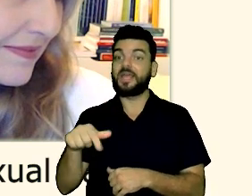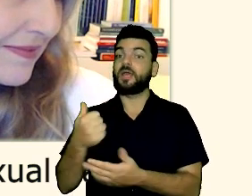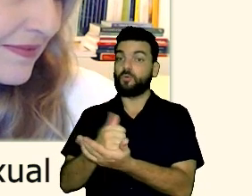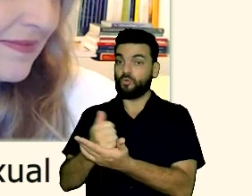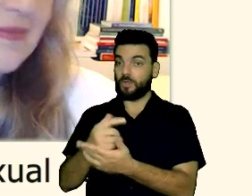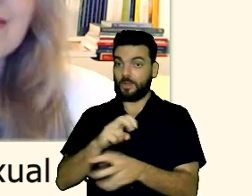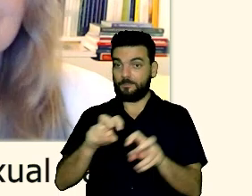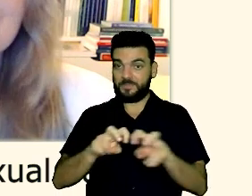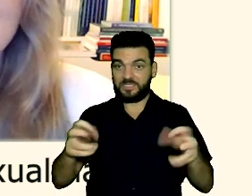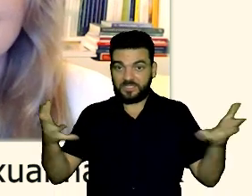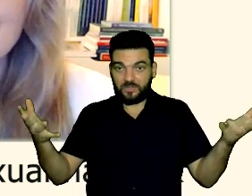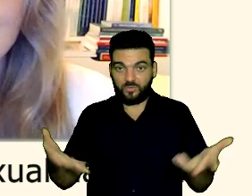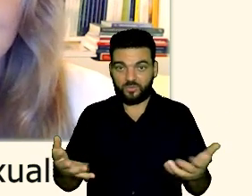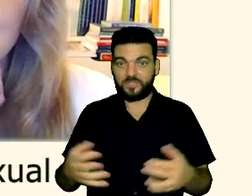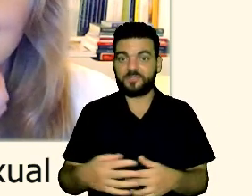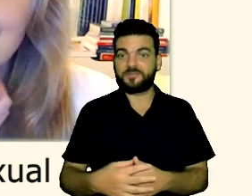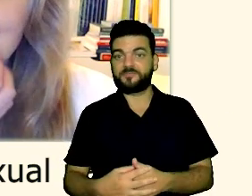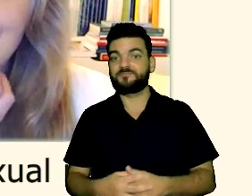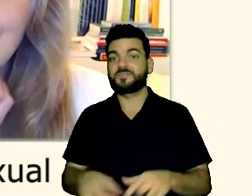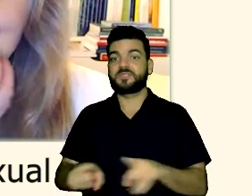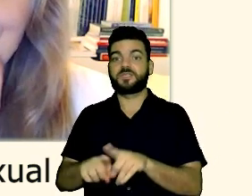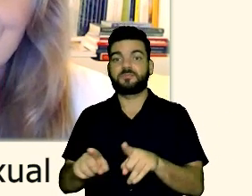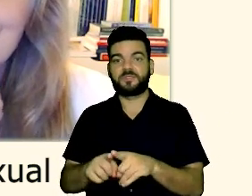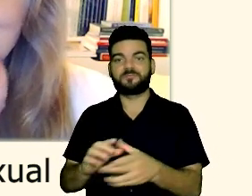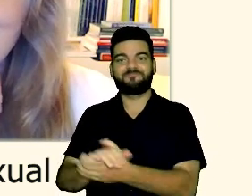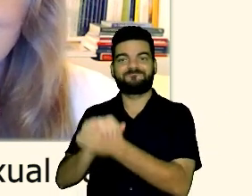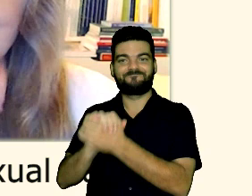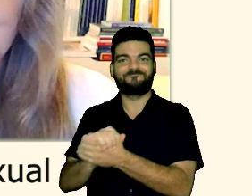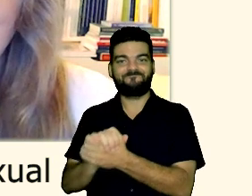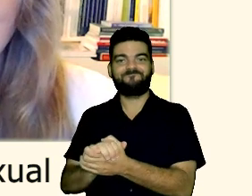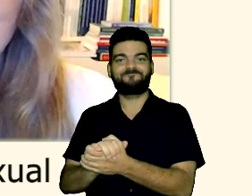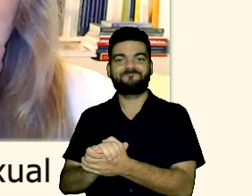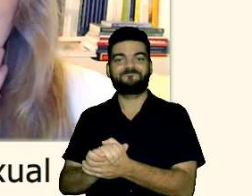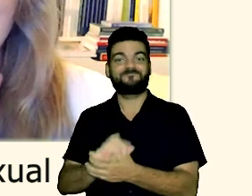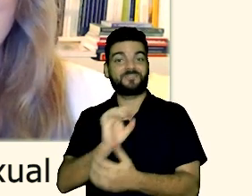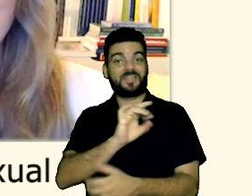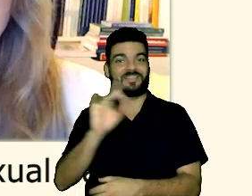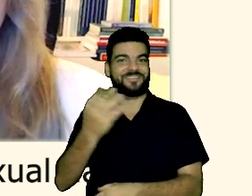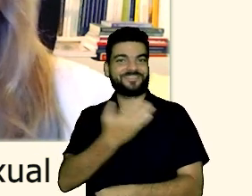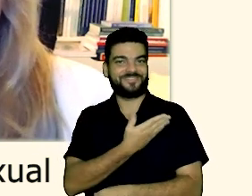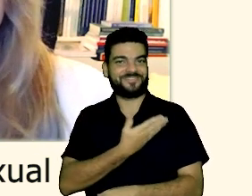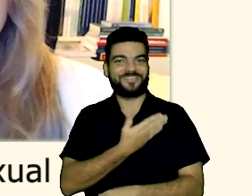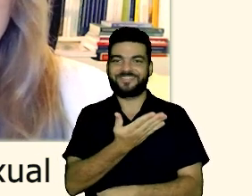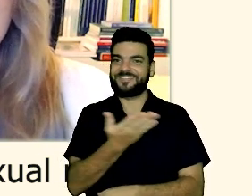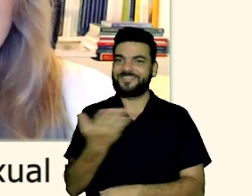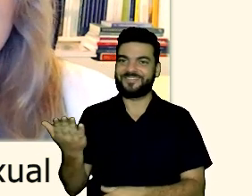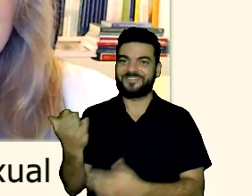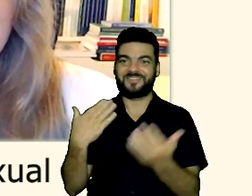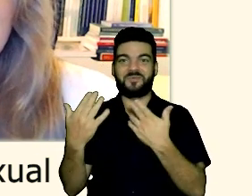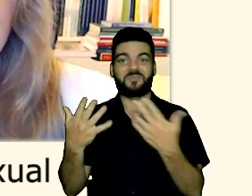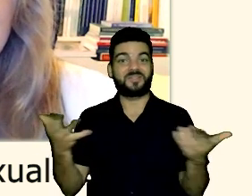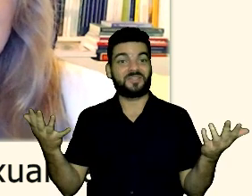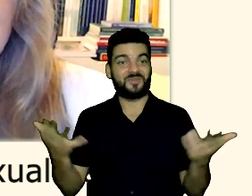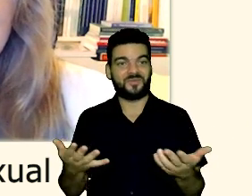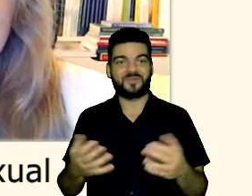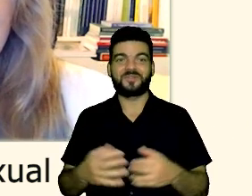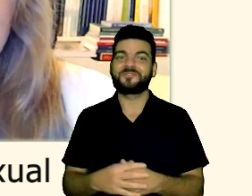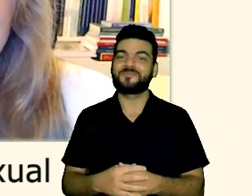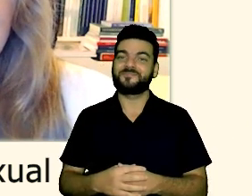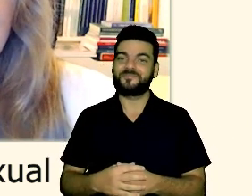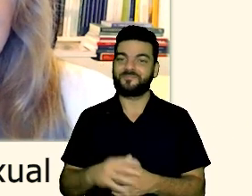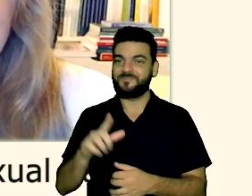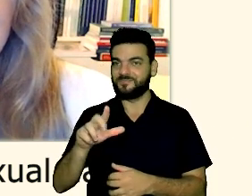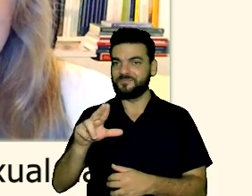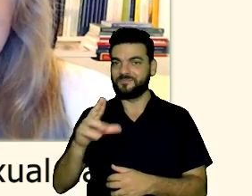minhas companheiras na mesa para esses debates, a doutora Luciana Bertacchini, a doutora Jussara e também a Mariana Galuzzi